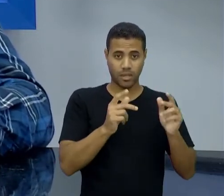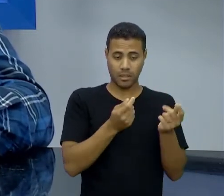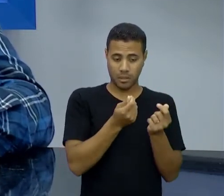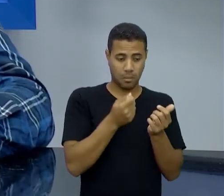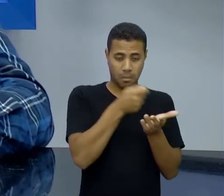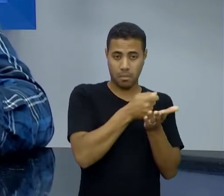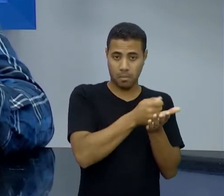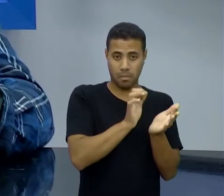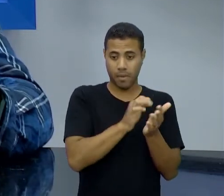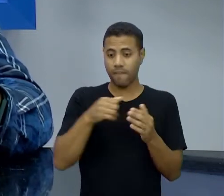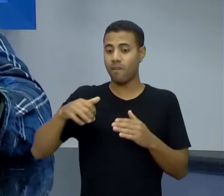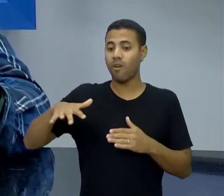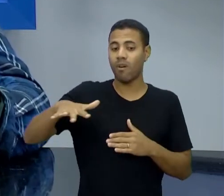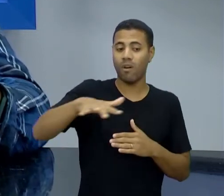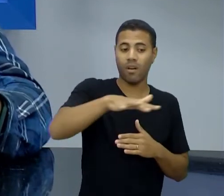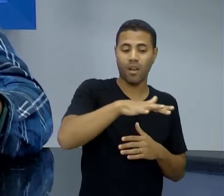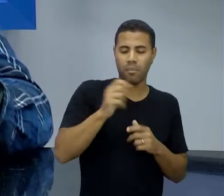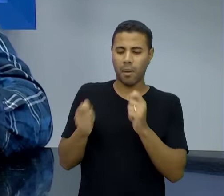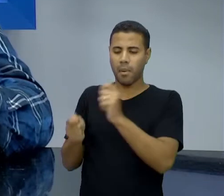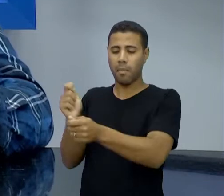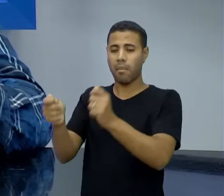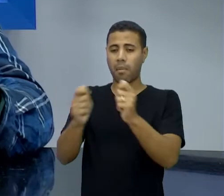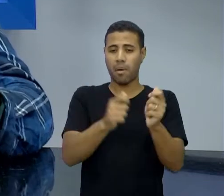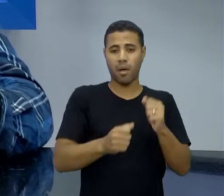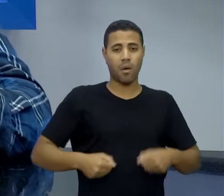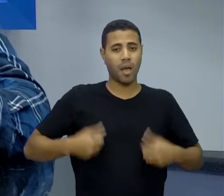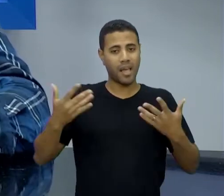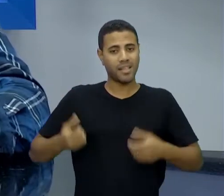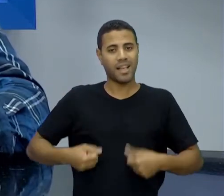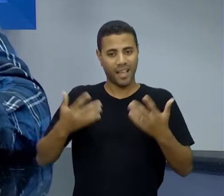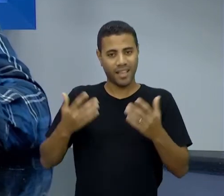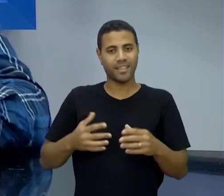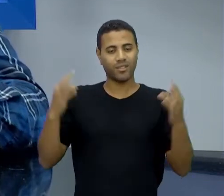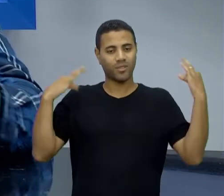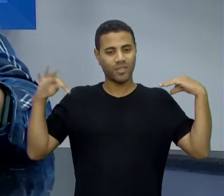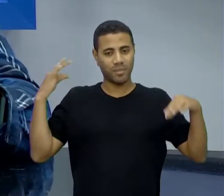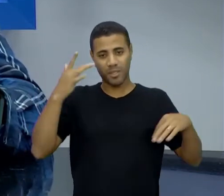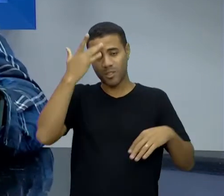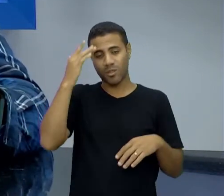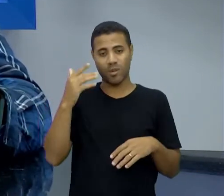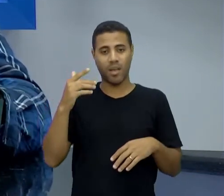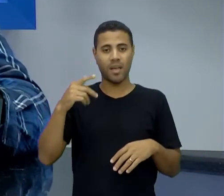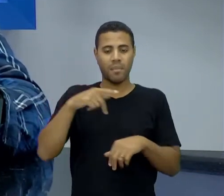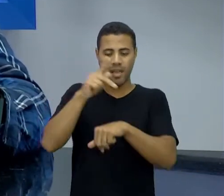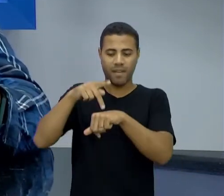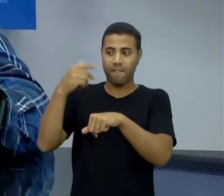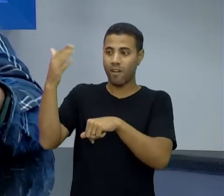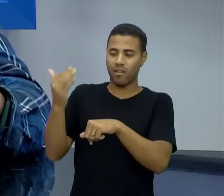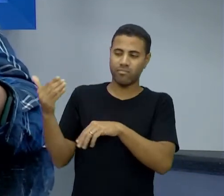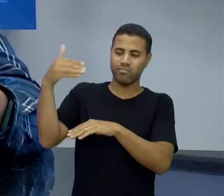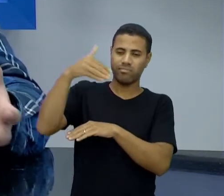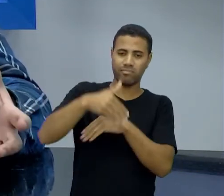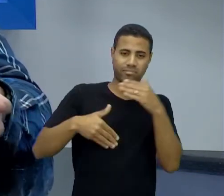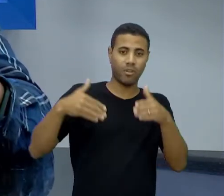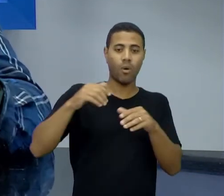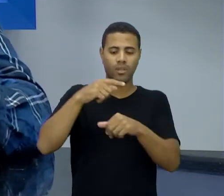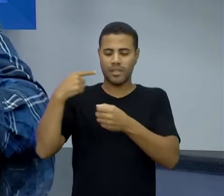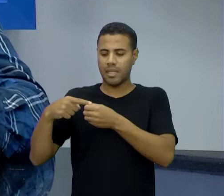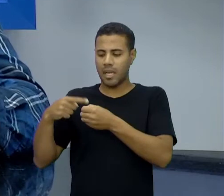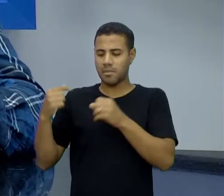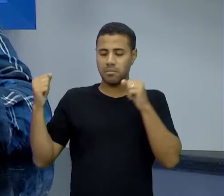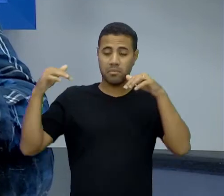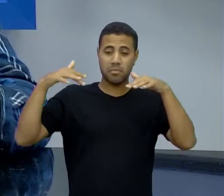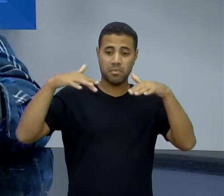especificamente. Porém, ele acaba trazendo lucro, né, envolvendo a questão econômica da sociedade, porque ele acaba